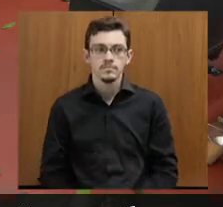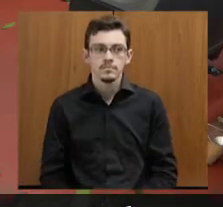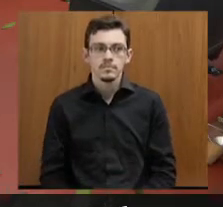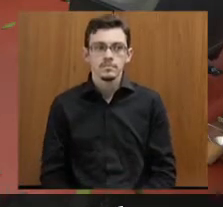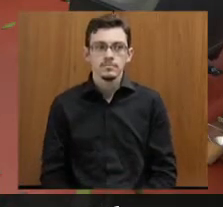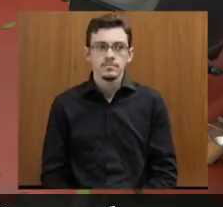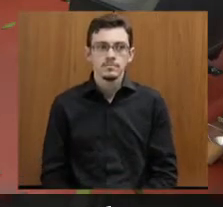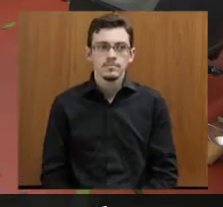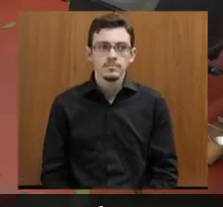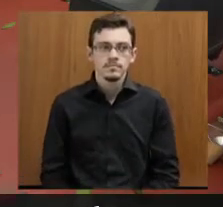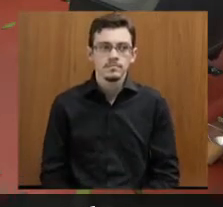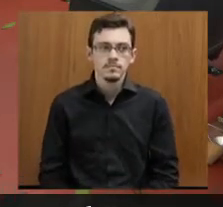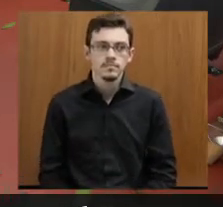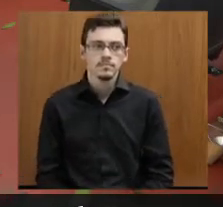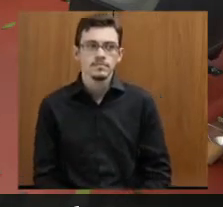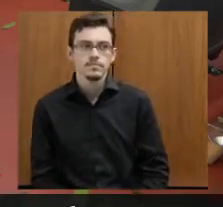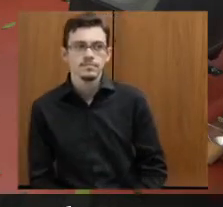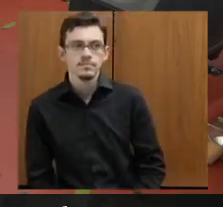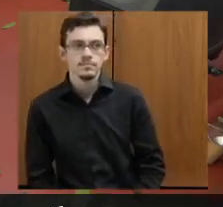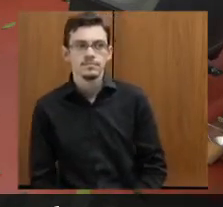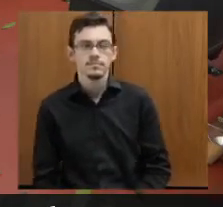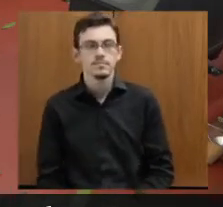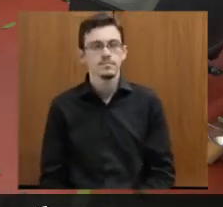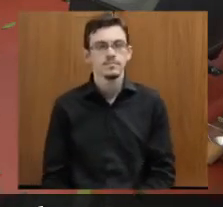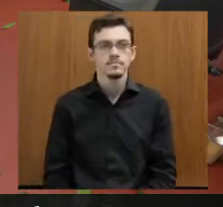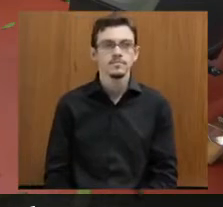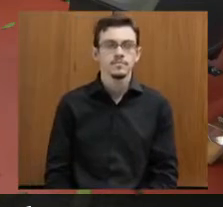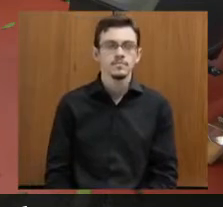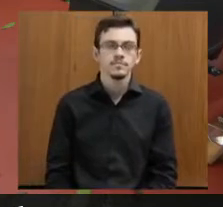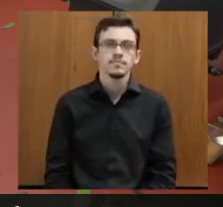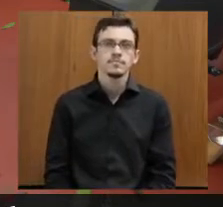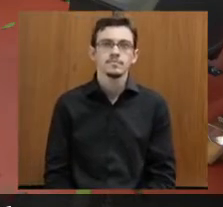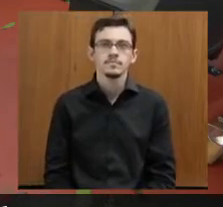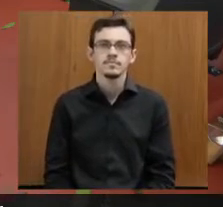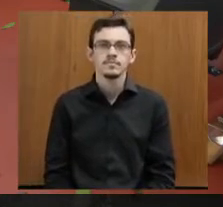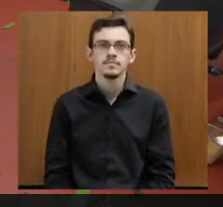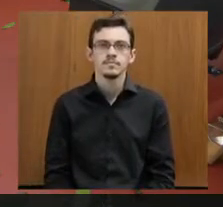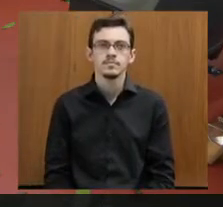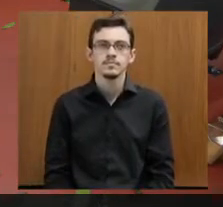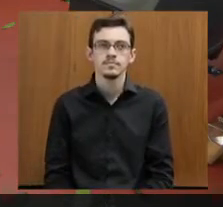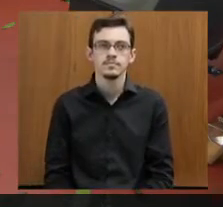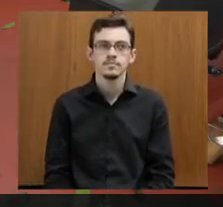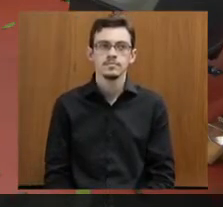E aí o fechado o